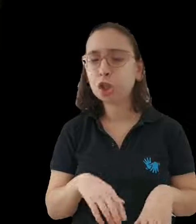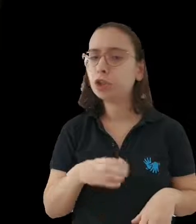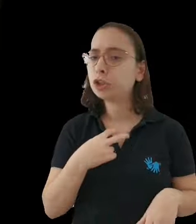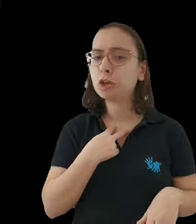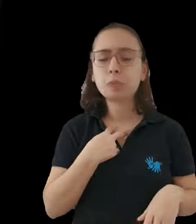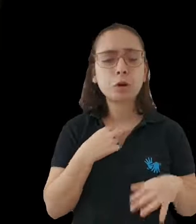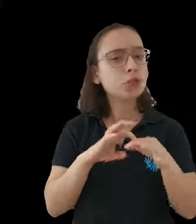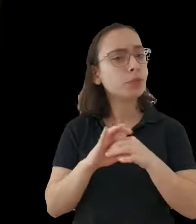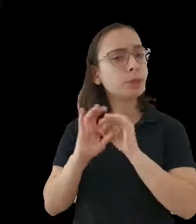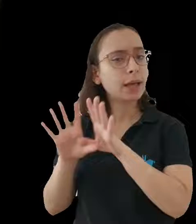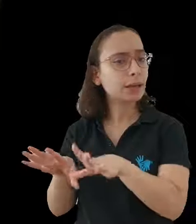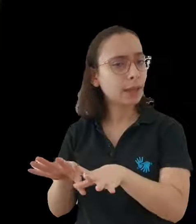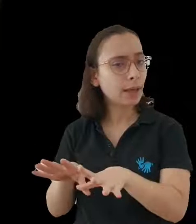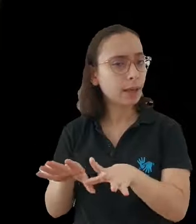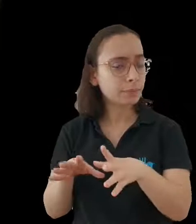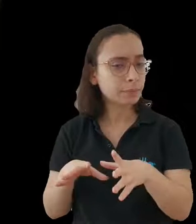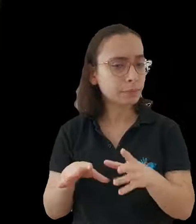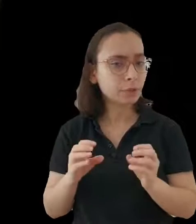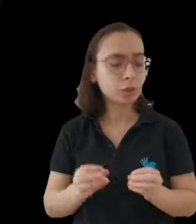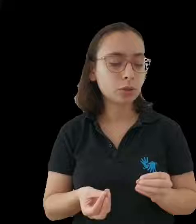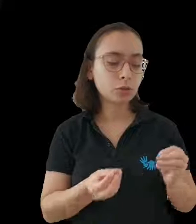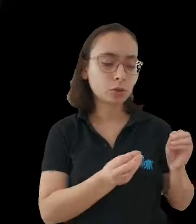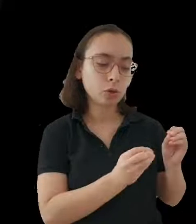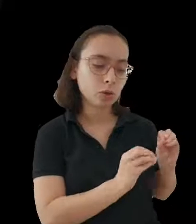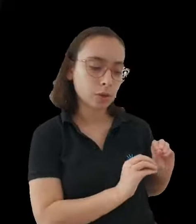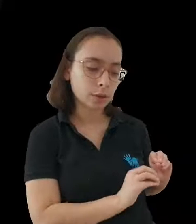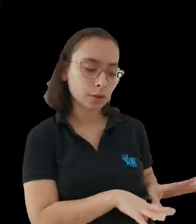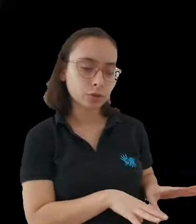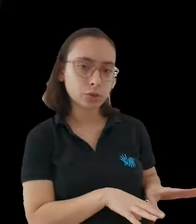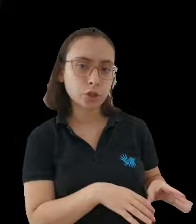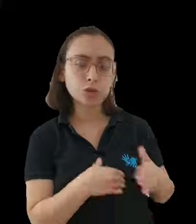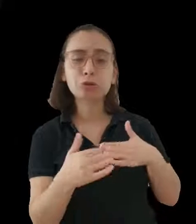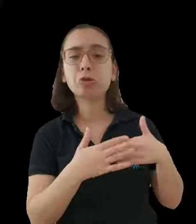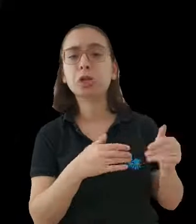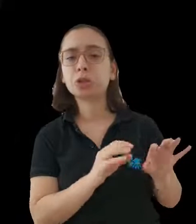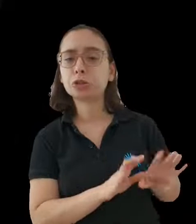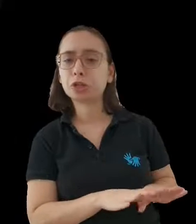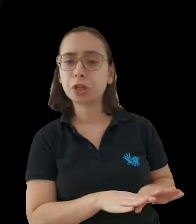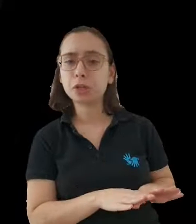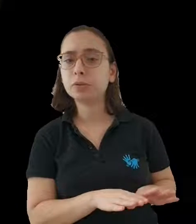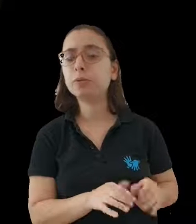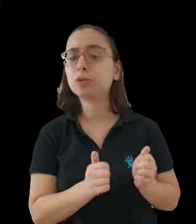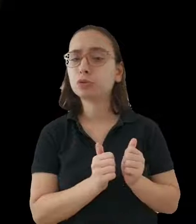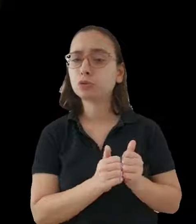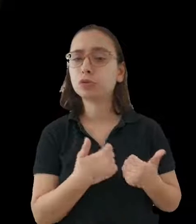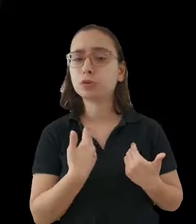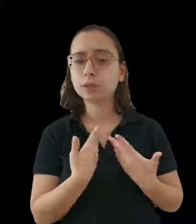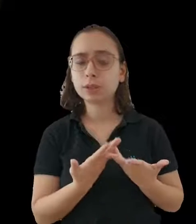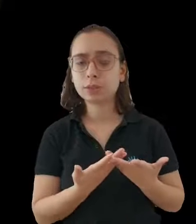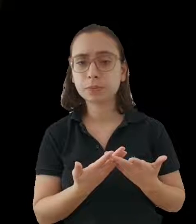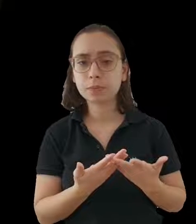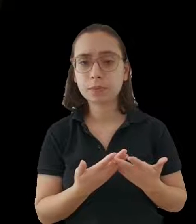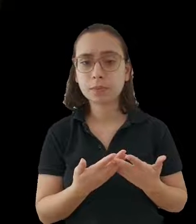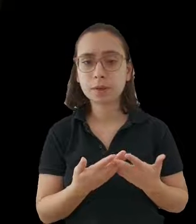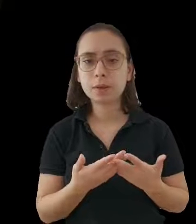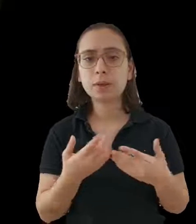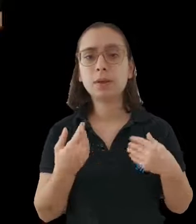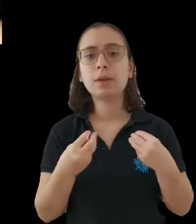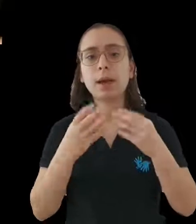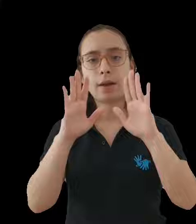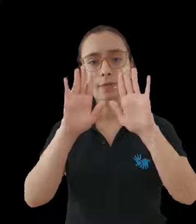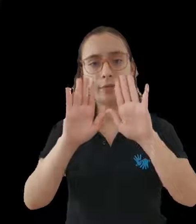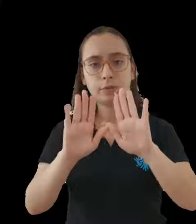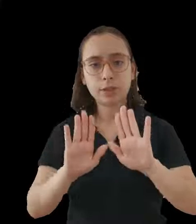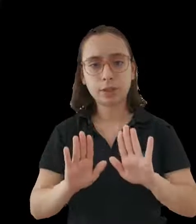Não abandonem os bonecos, tá? Não coloquem os bonecos de qualquer maneira perto de vocês. Então, a